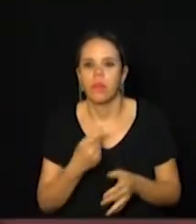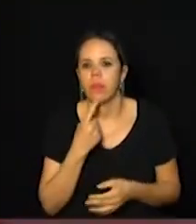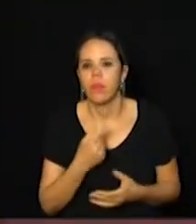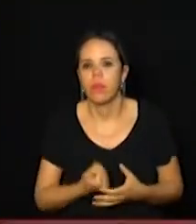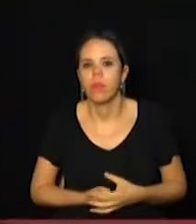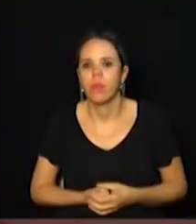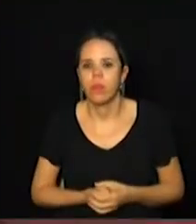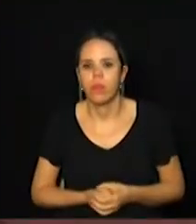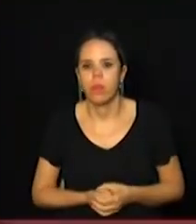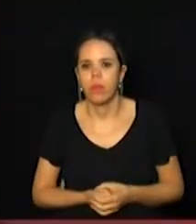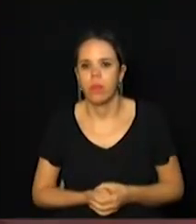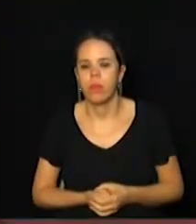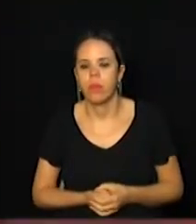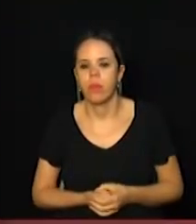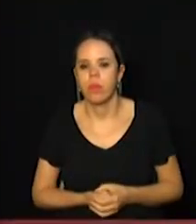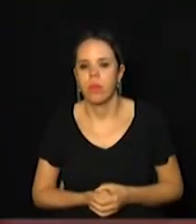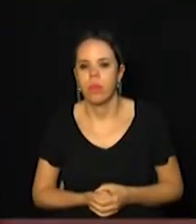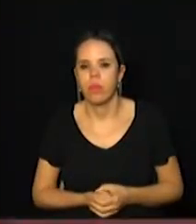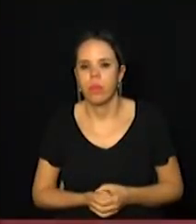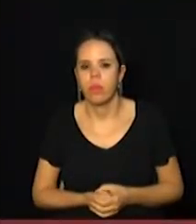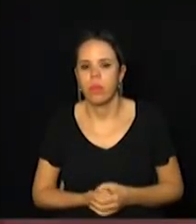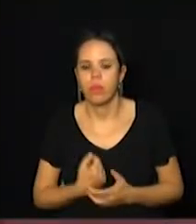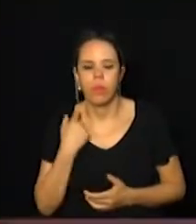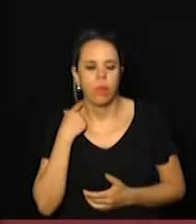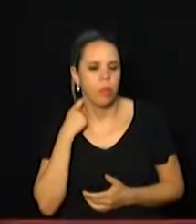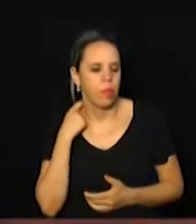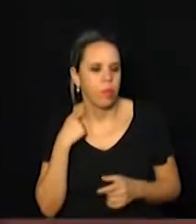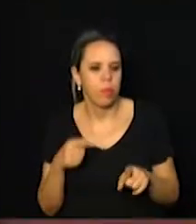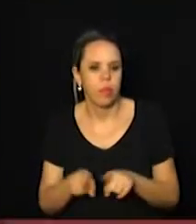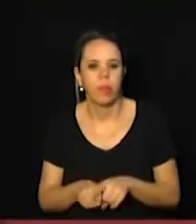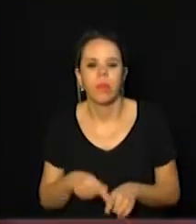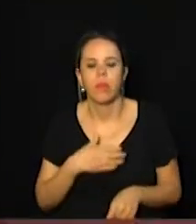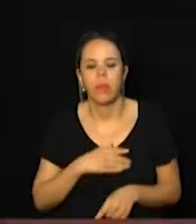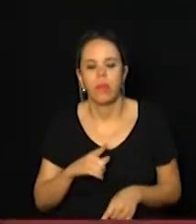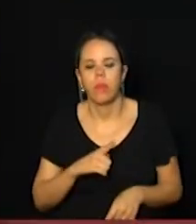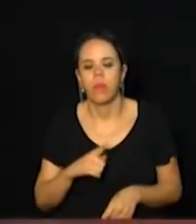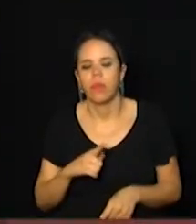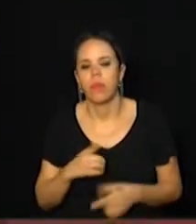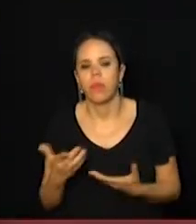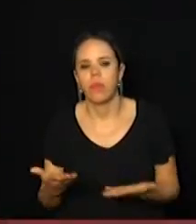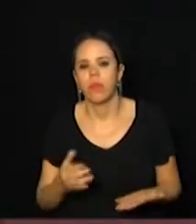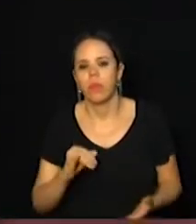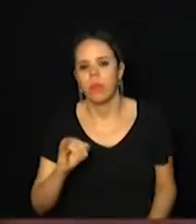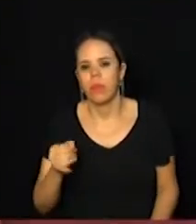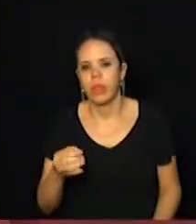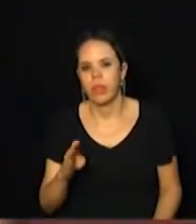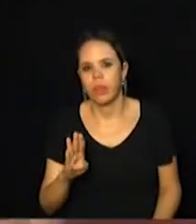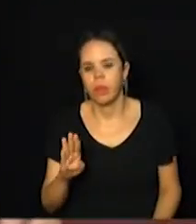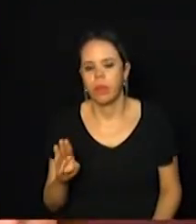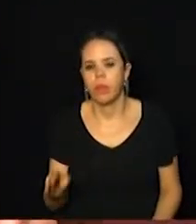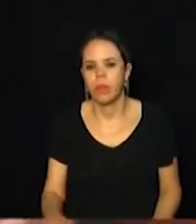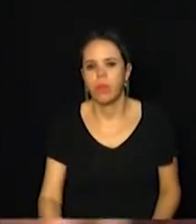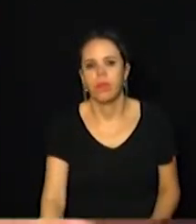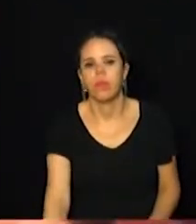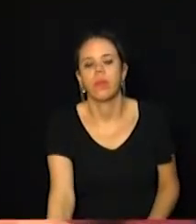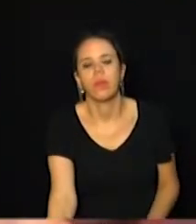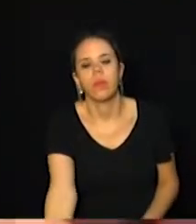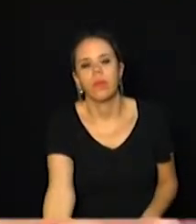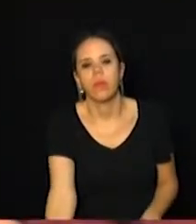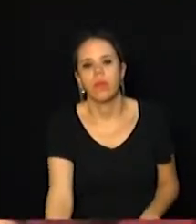Campinas e eu também o privilégio tem recebido aqui o Joabe Valença de Oliveira